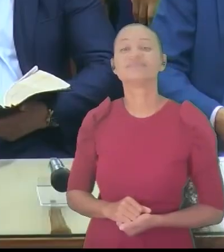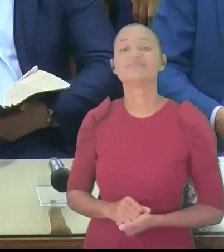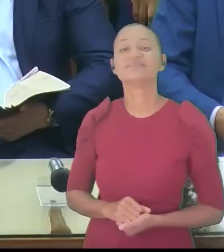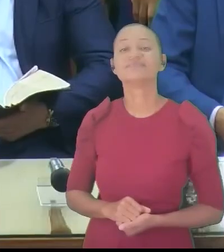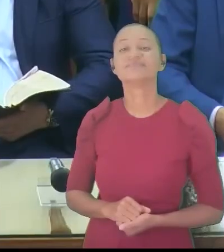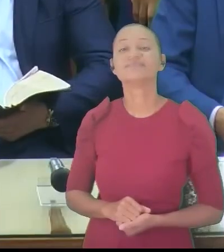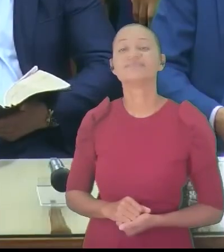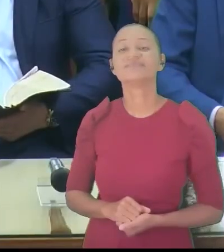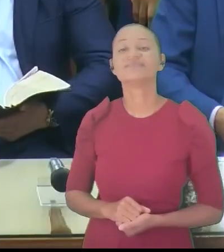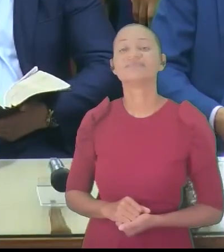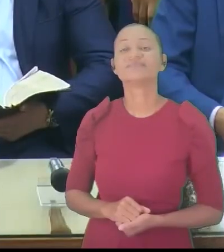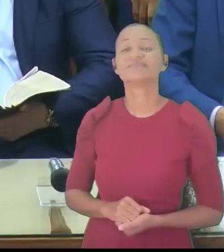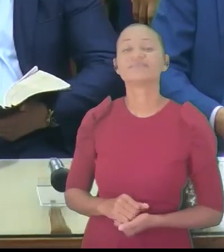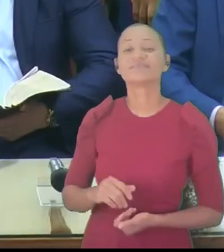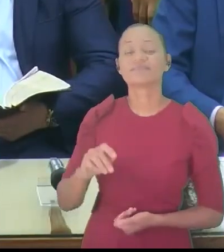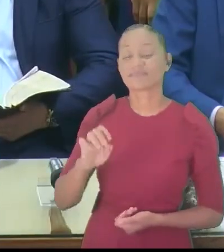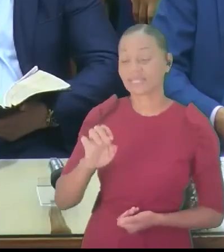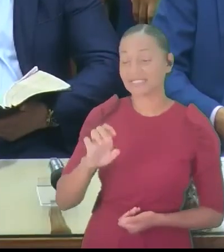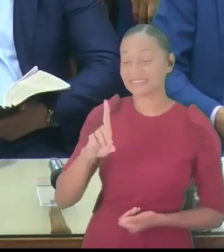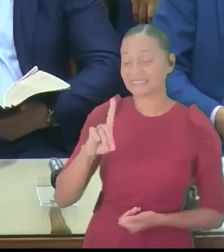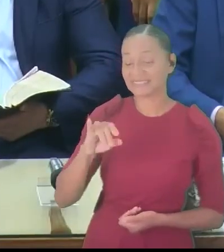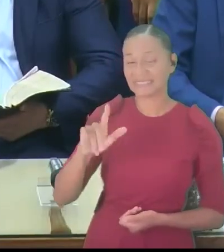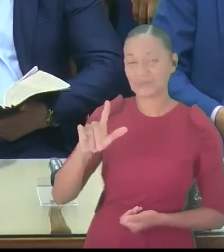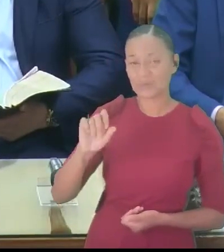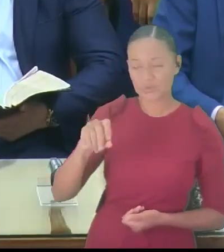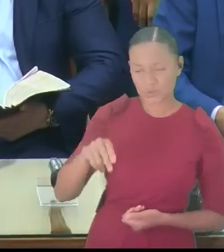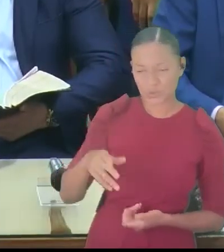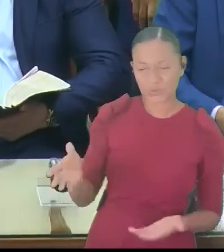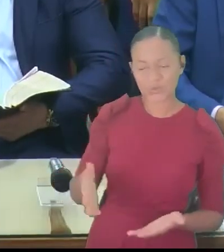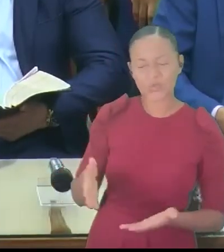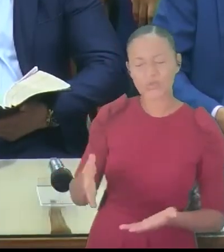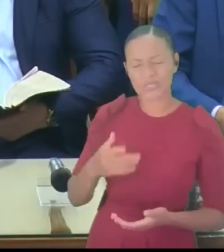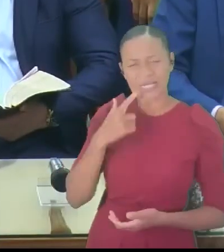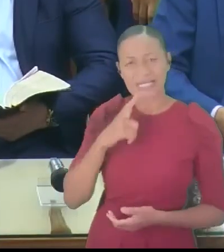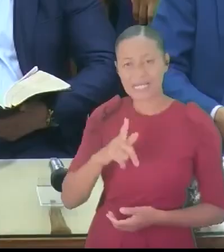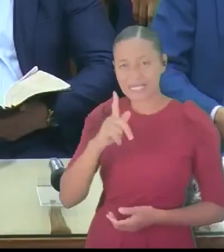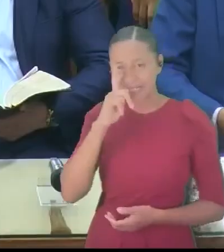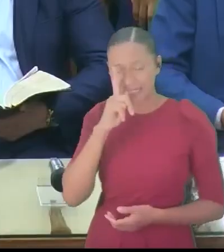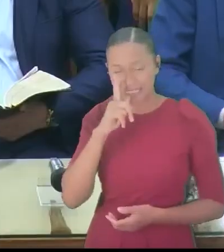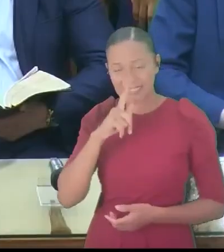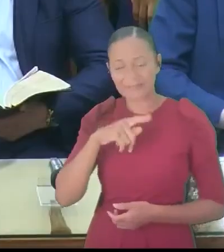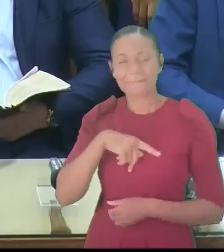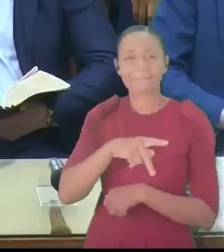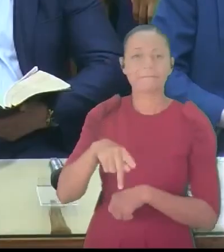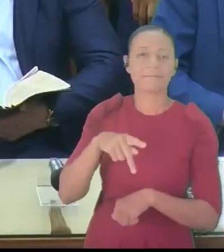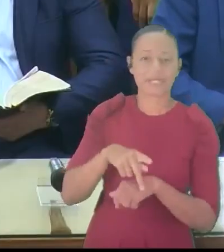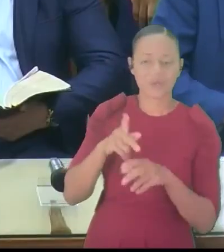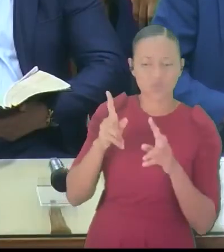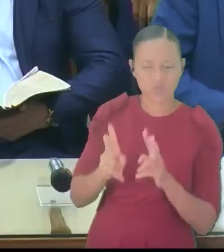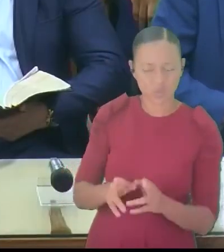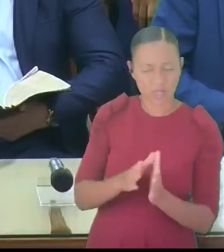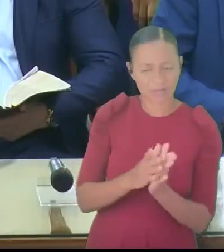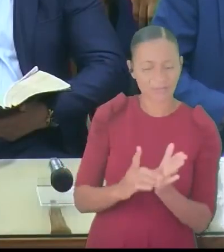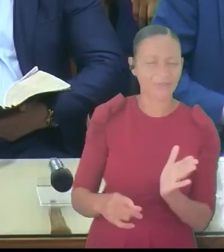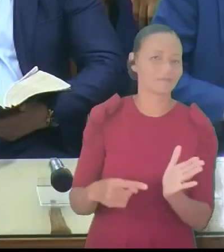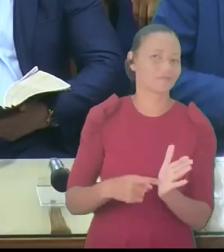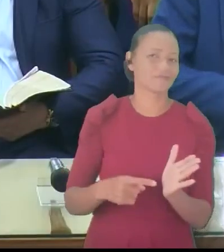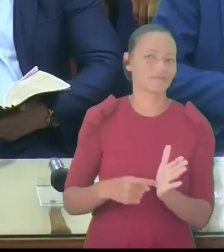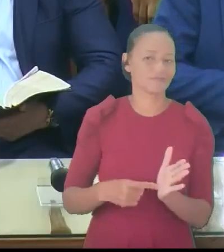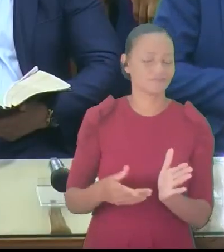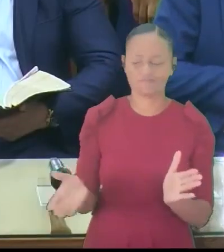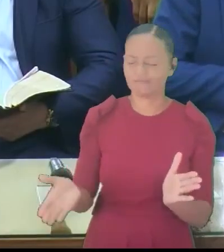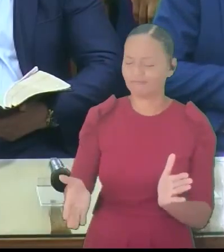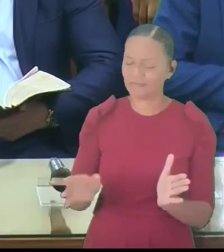Pastor Adilson? Estuda grego? O grego que se fala hoje na Grécia não é o grego da Bíblia. Esse grego